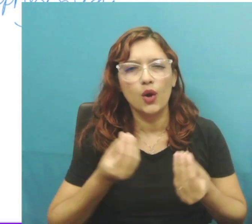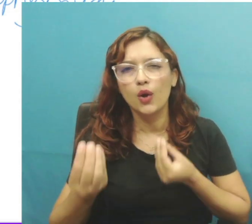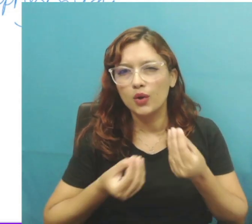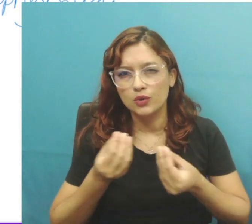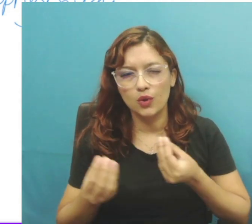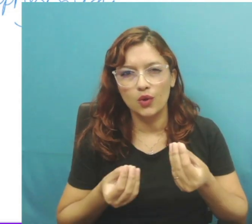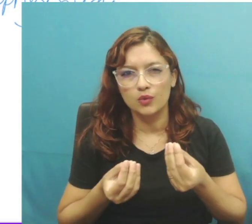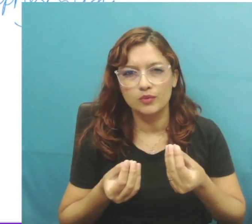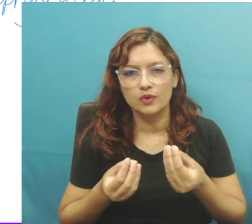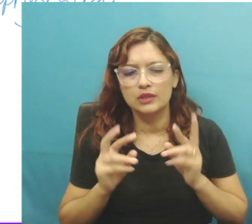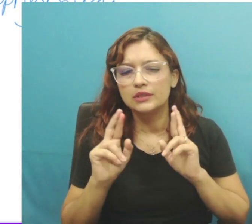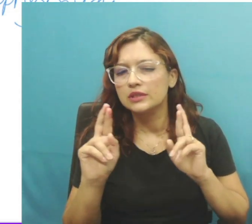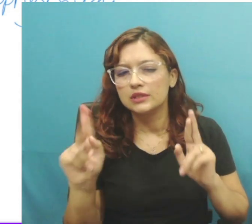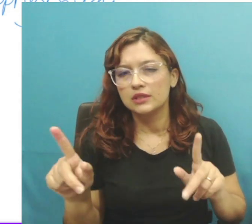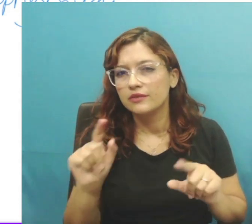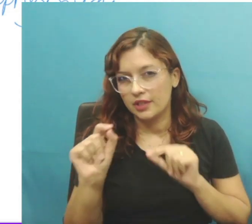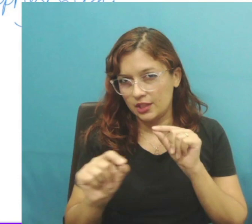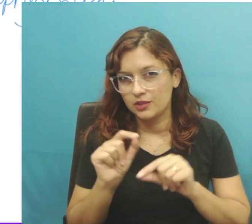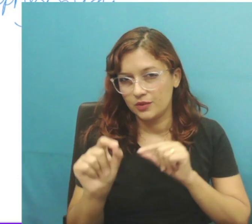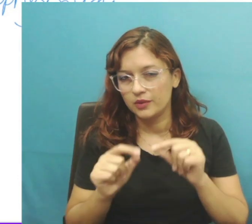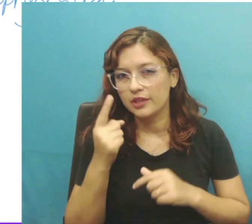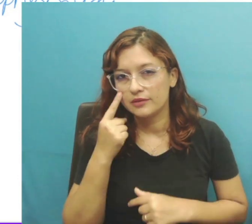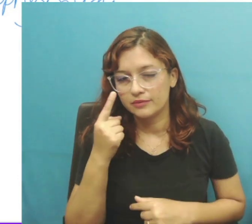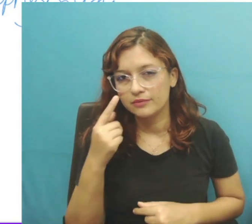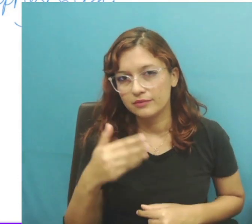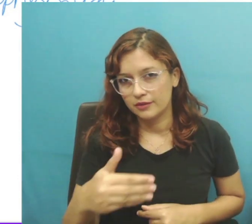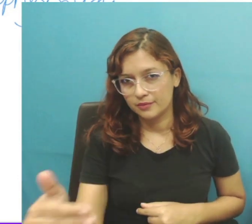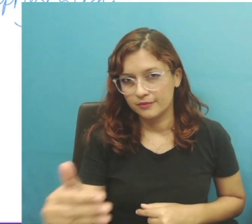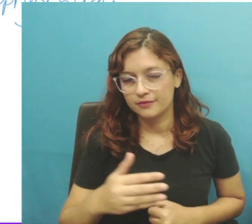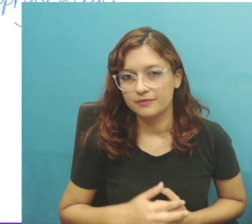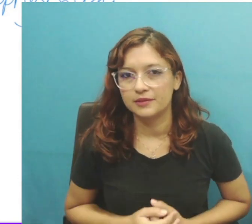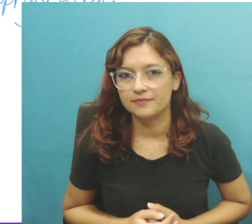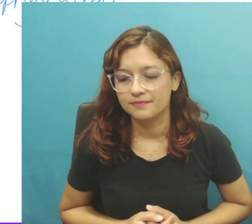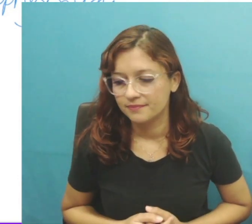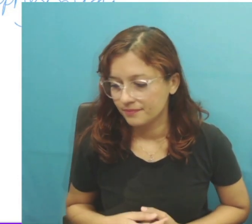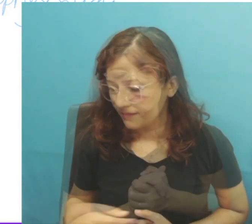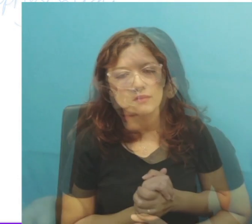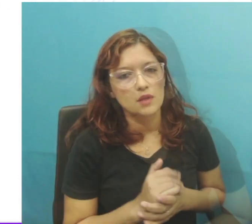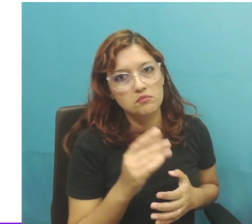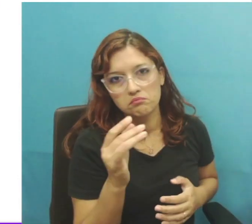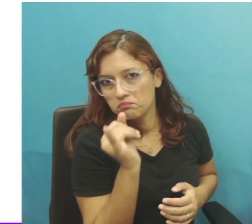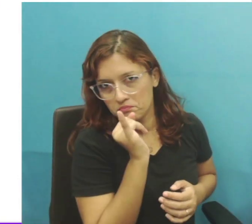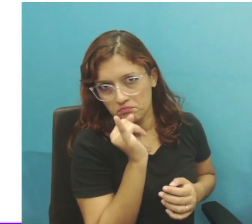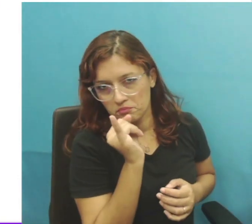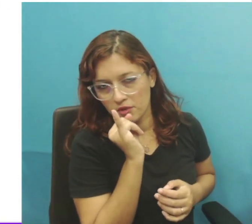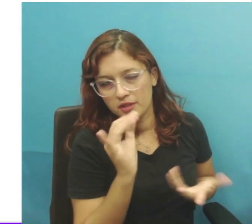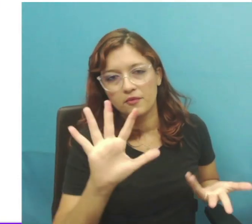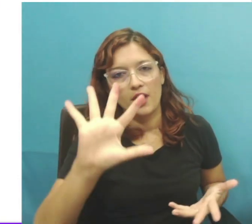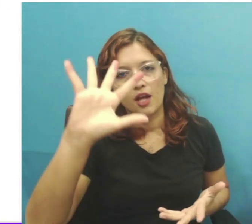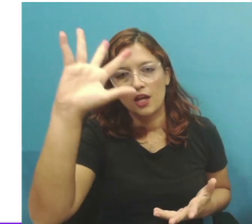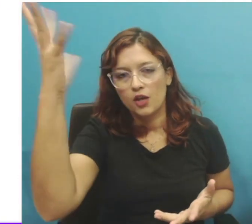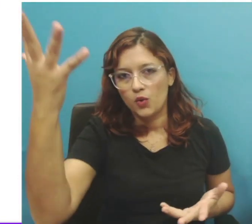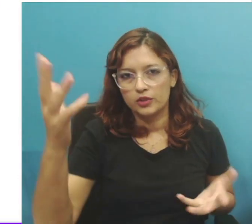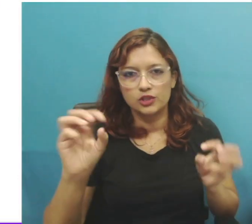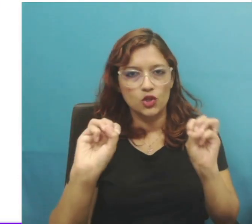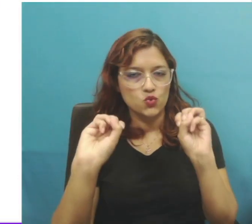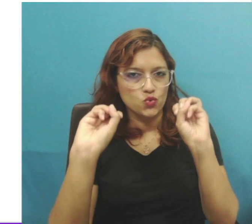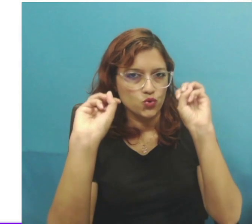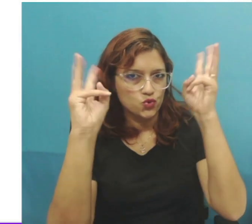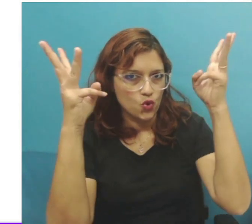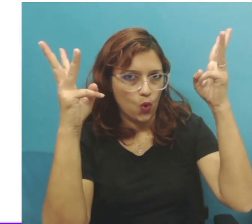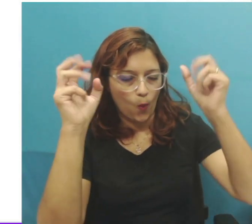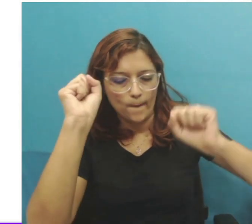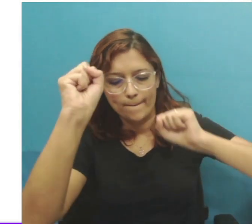te e ti. Como é que é usado? Qual é a diferença? Vamos ver mais adiante. Por